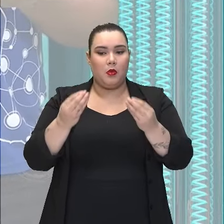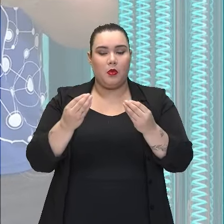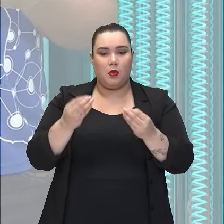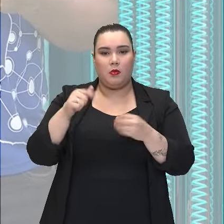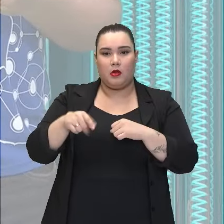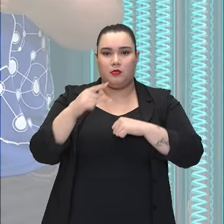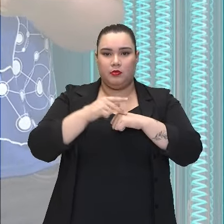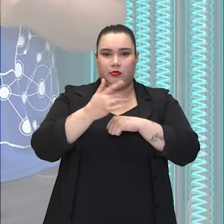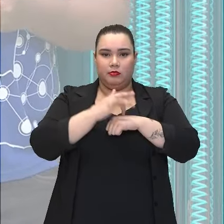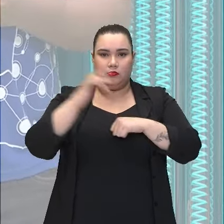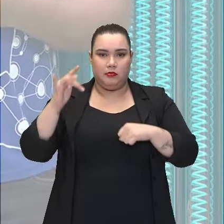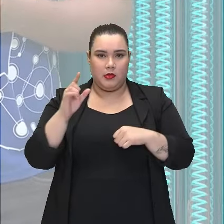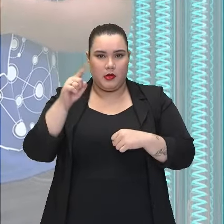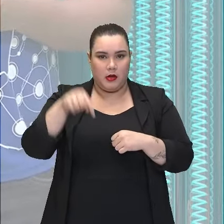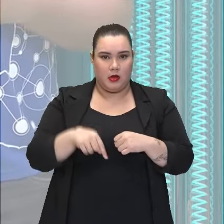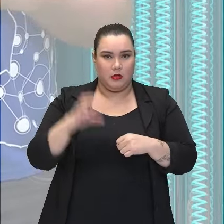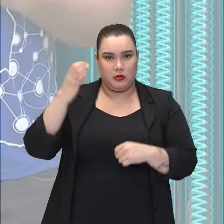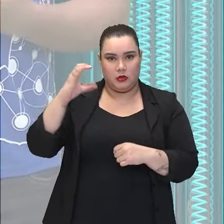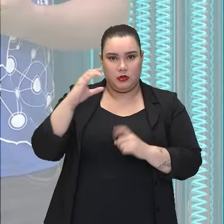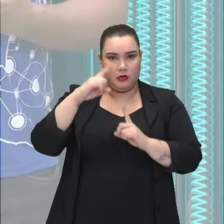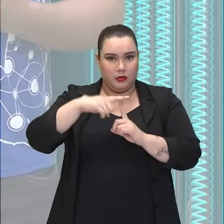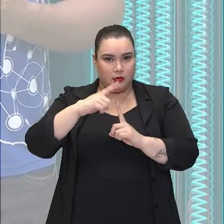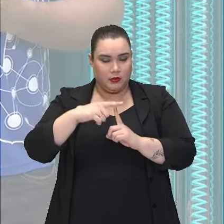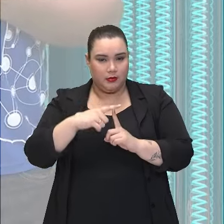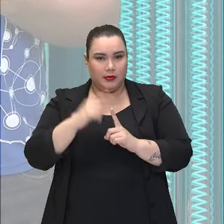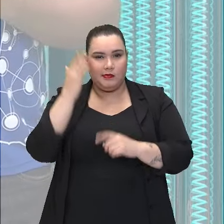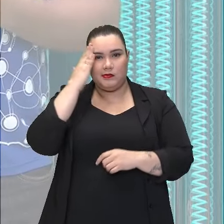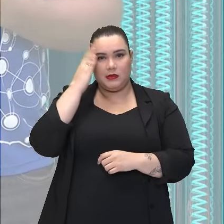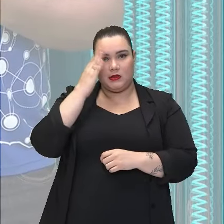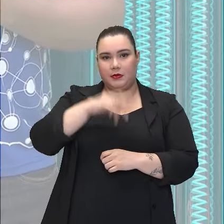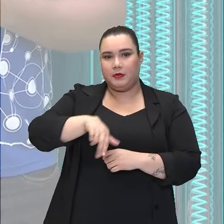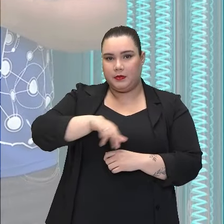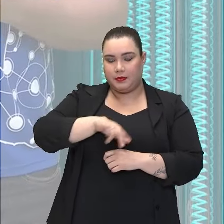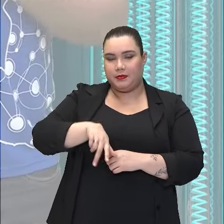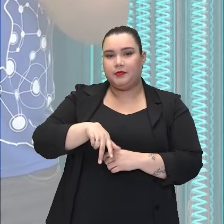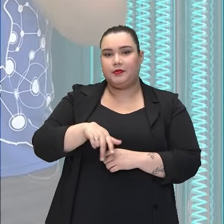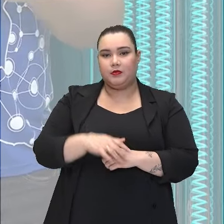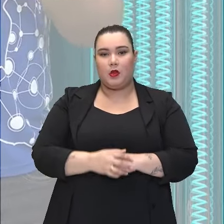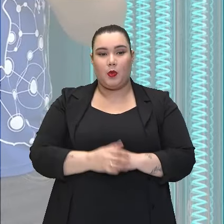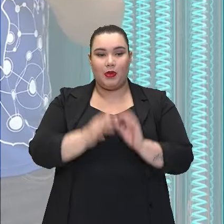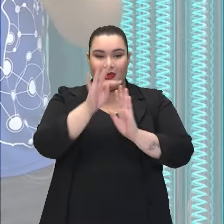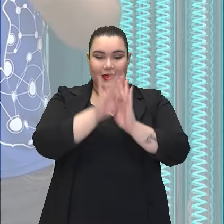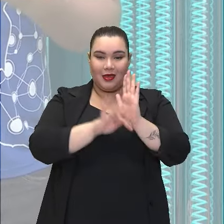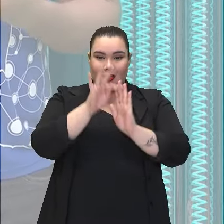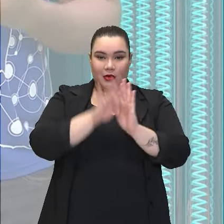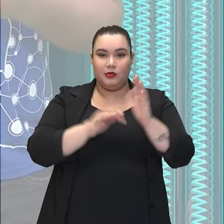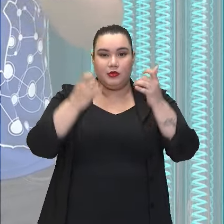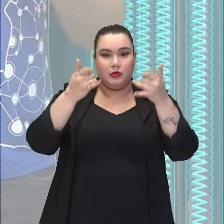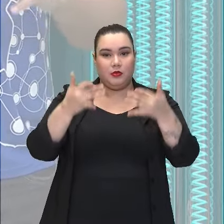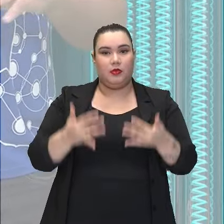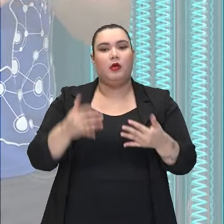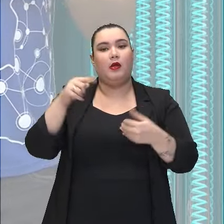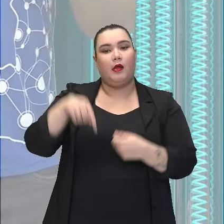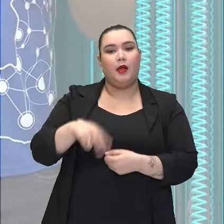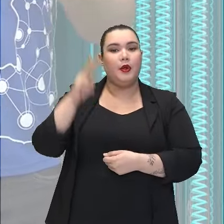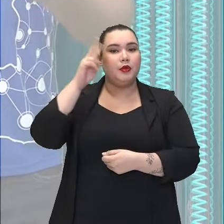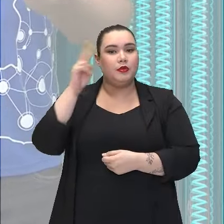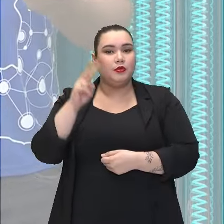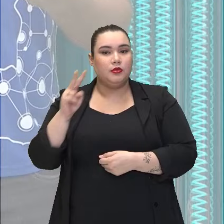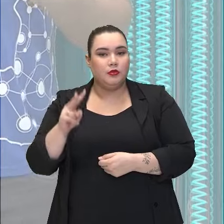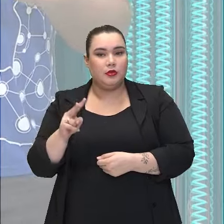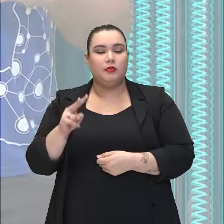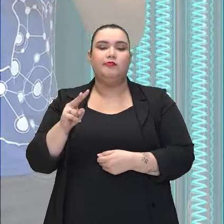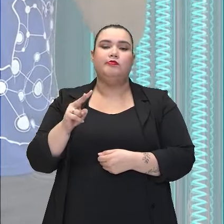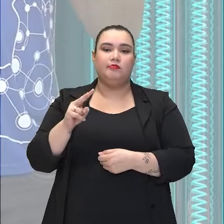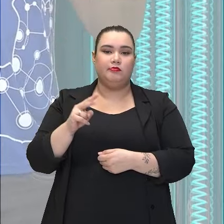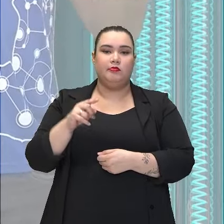é exatamente o modo científico? Sabemos que não. Perceba que o nosso texto ele conta isso por meio de uma história fantástica,